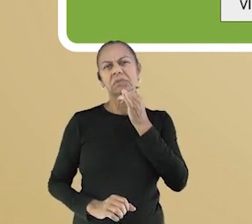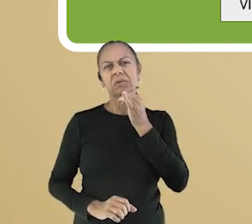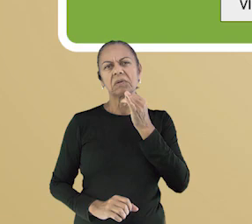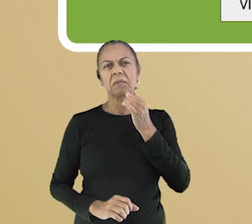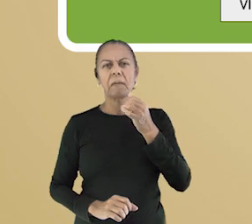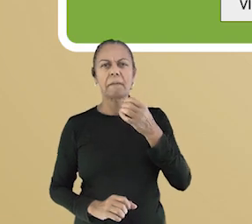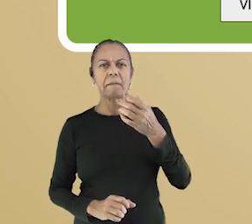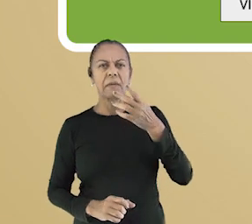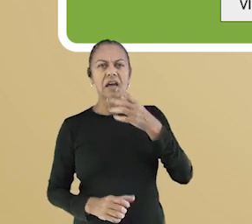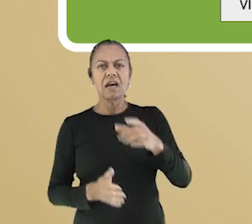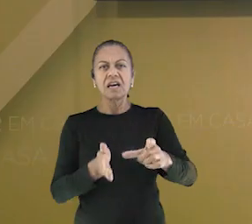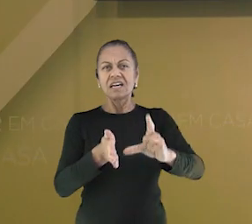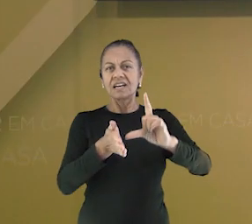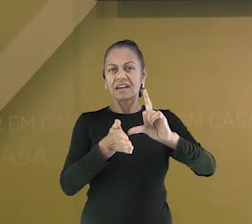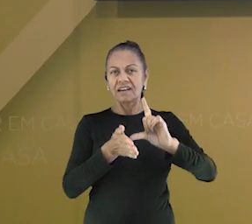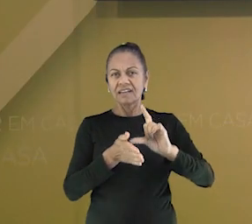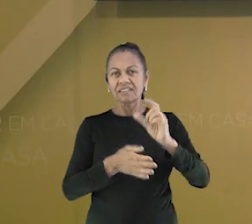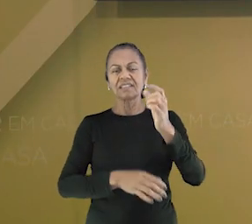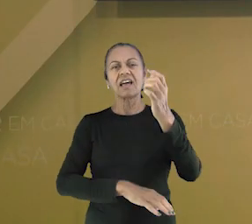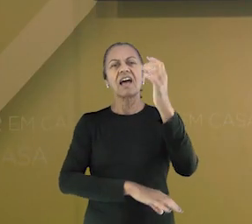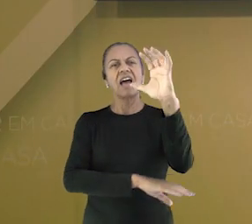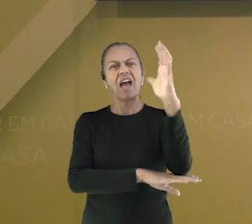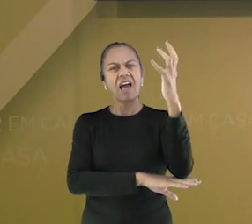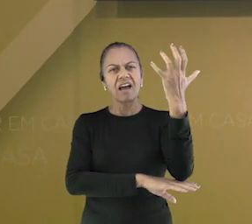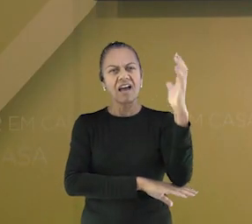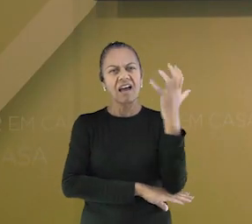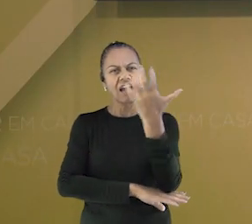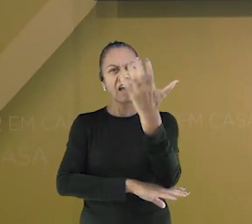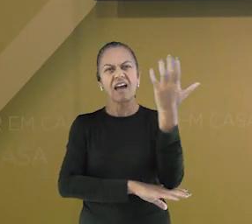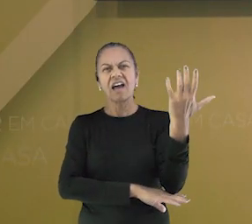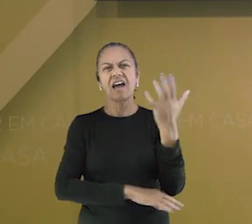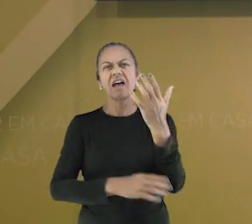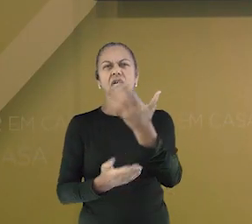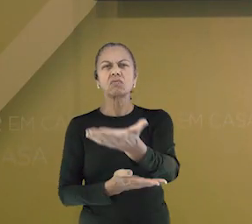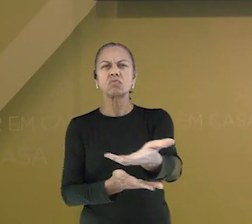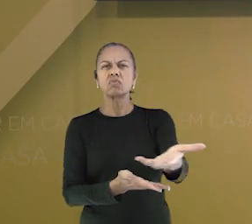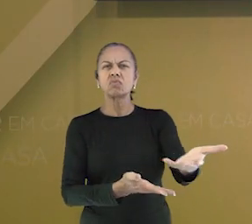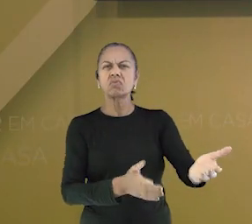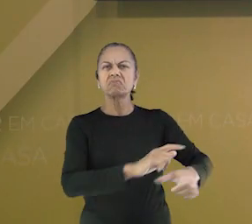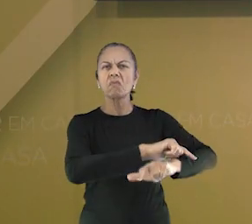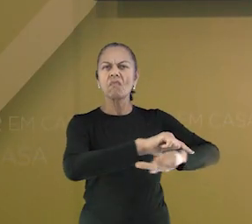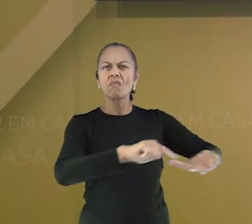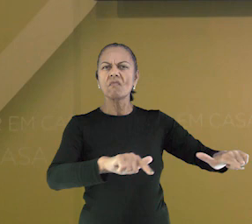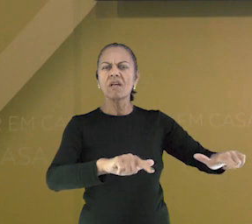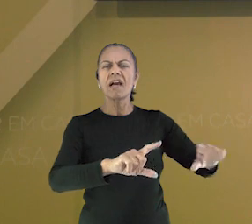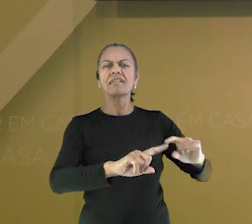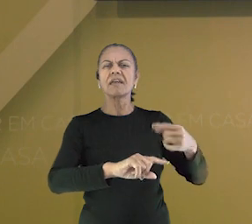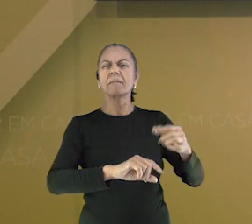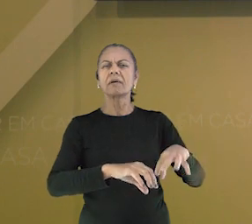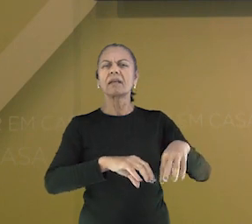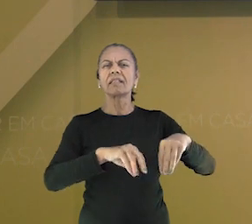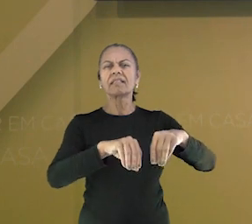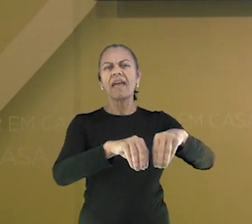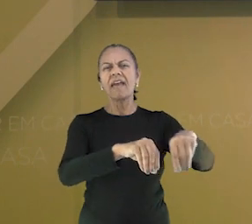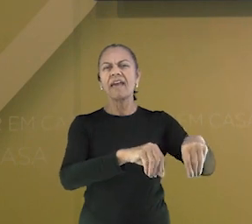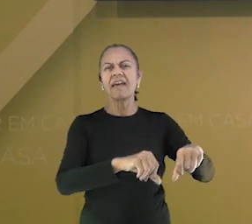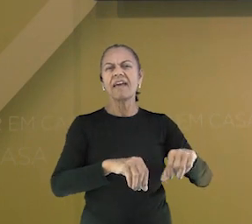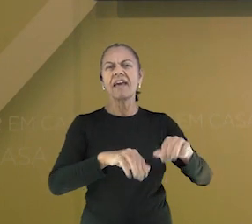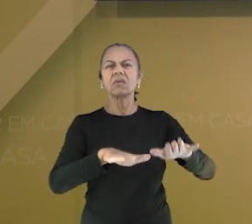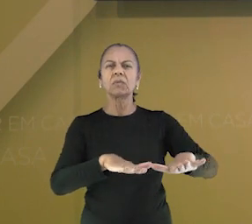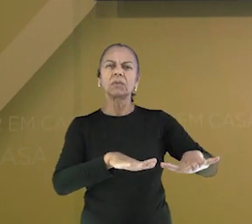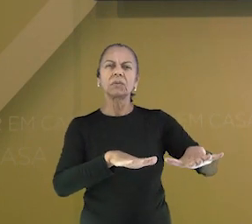de desmatamento legal. Eu desmato uma floresta ilegalmente para plantar milho, para plantar minha soja, para plantar